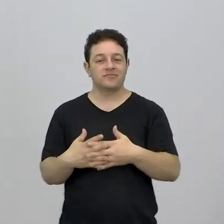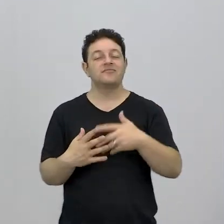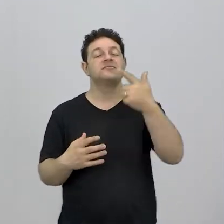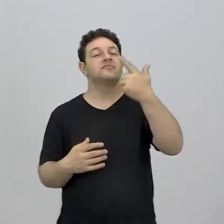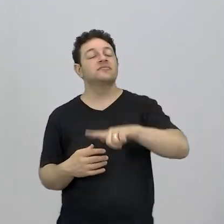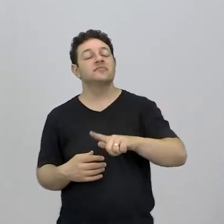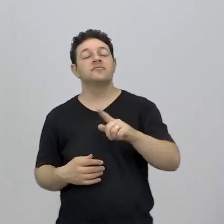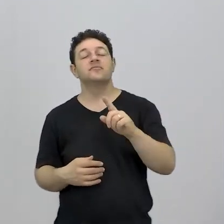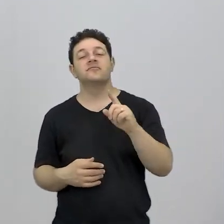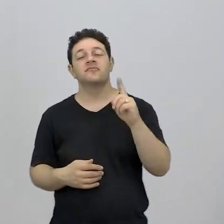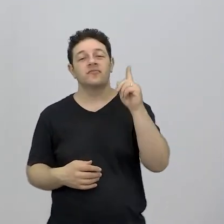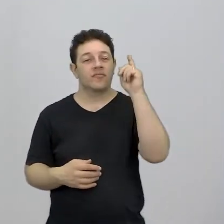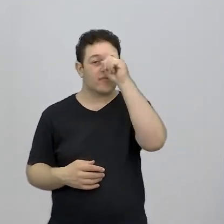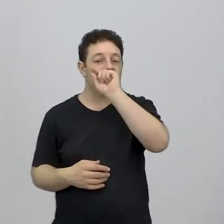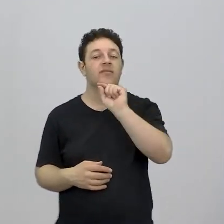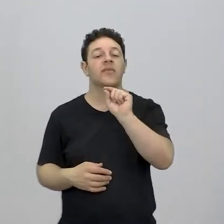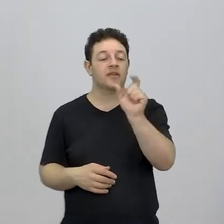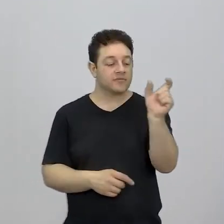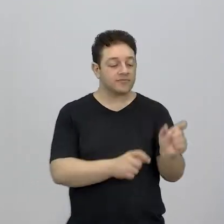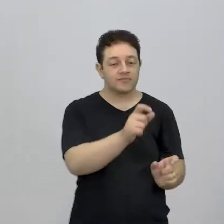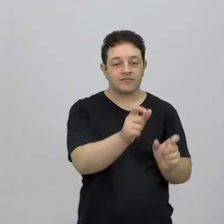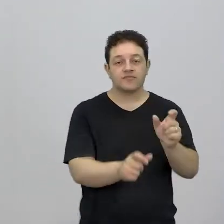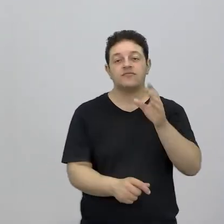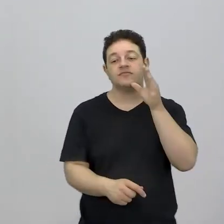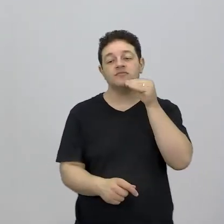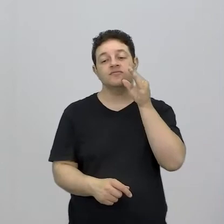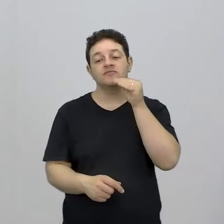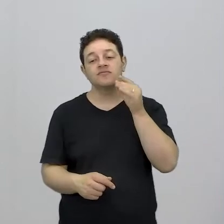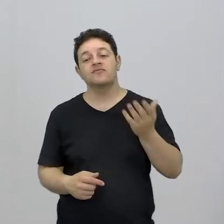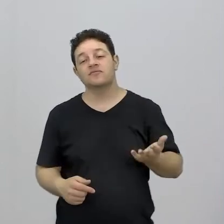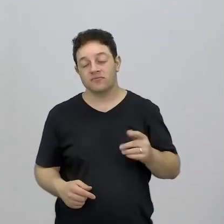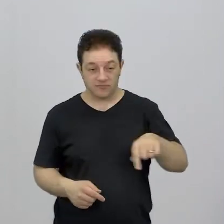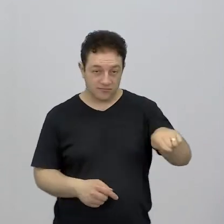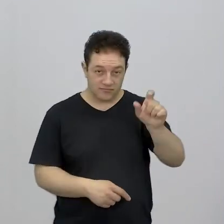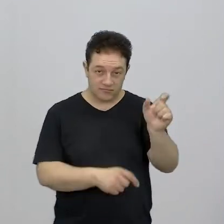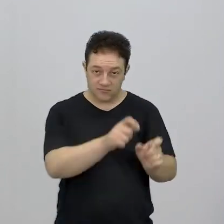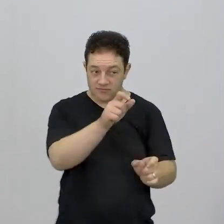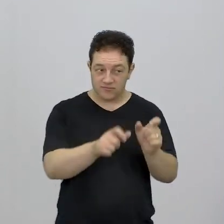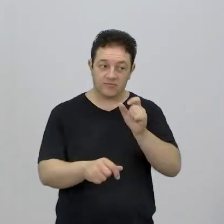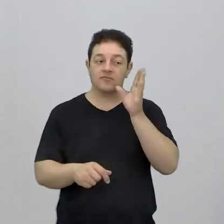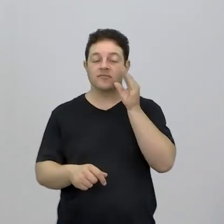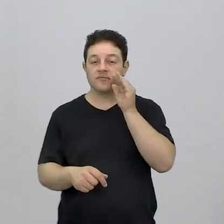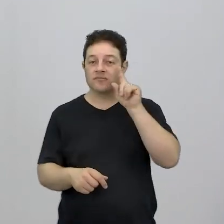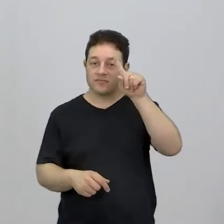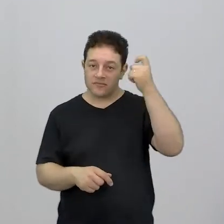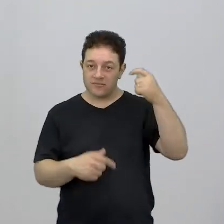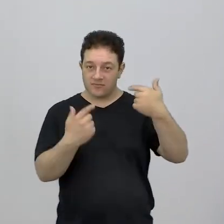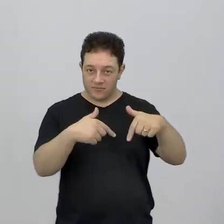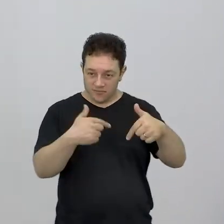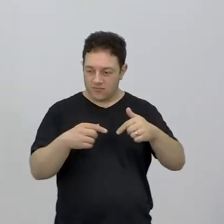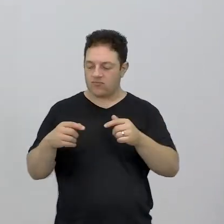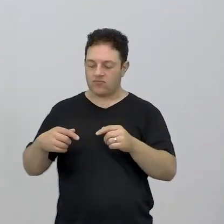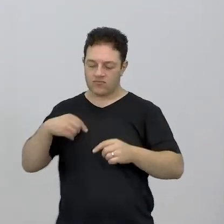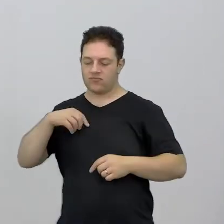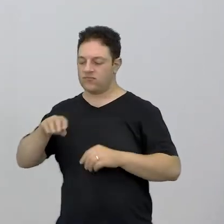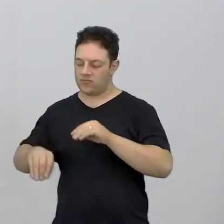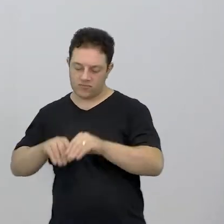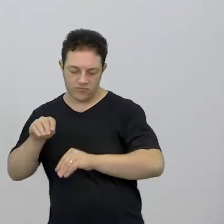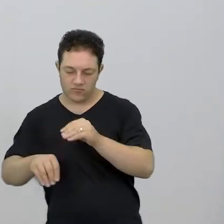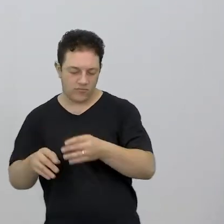muito importante, uma questão com os trabalhadores, né? Então, os trabalhadores que trabalhavam nessas linhas de